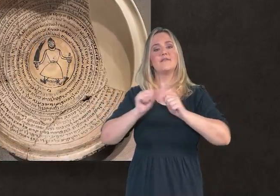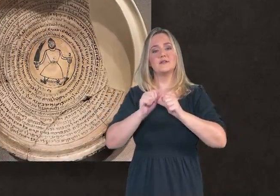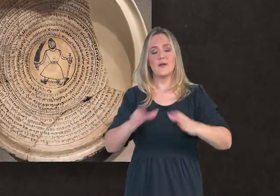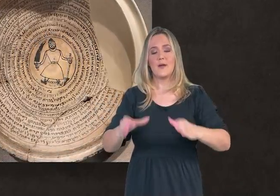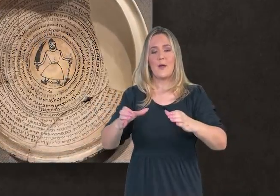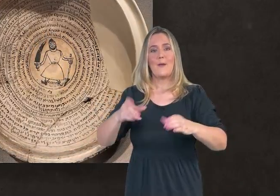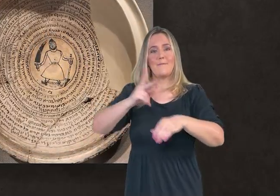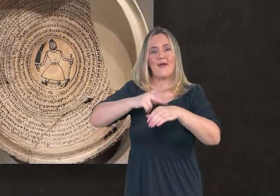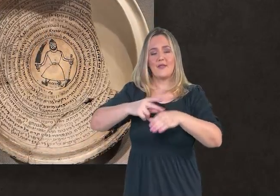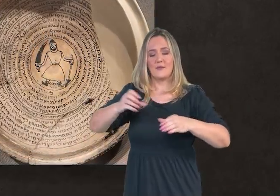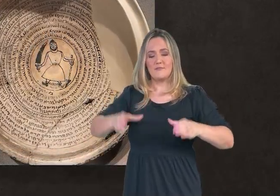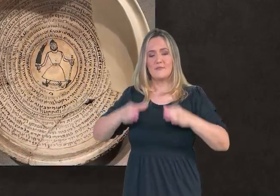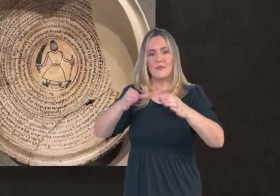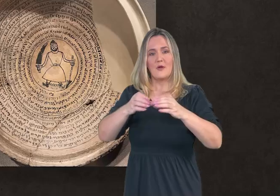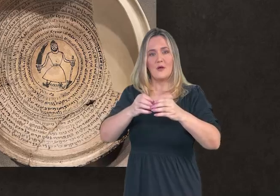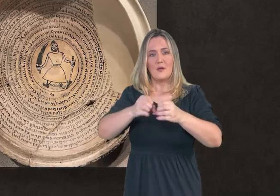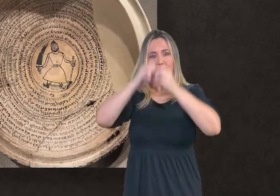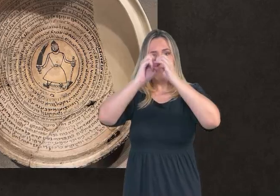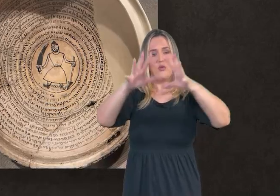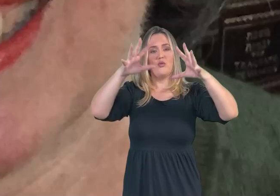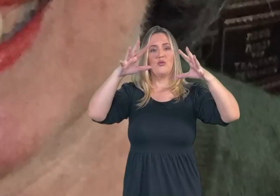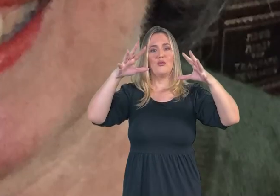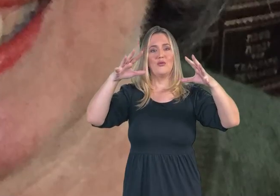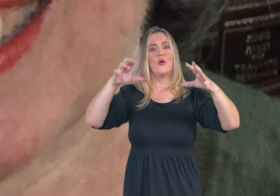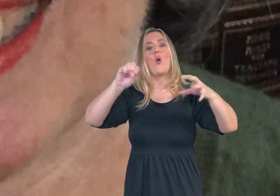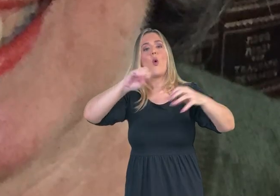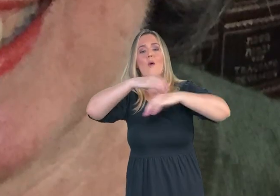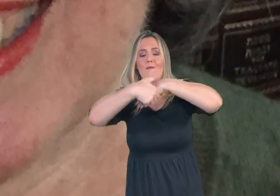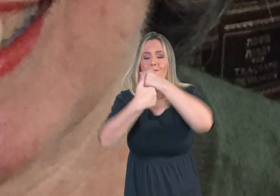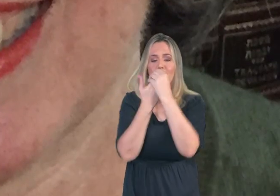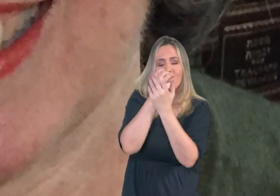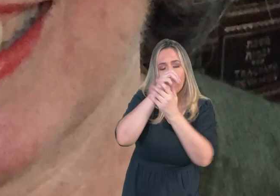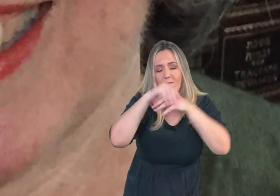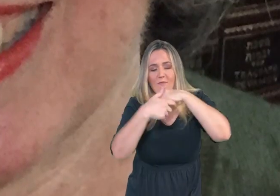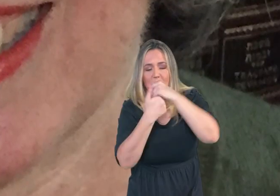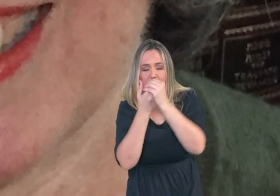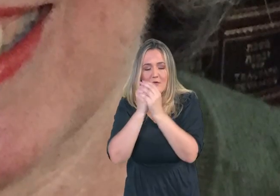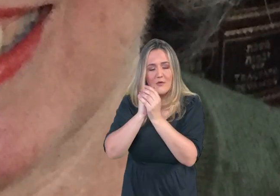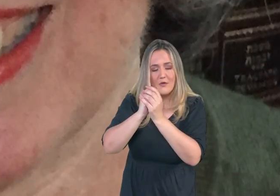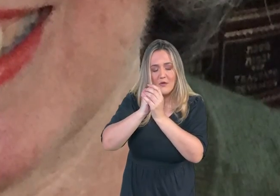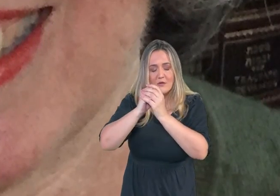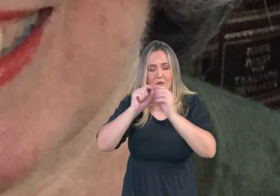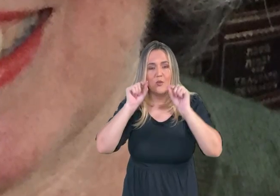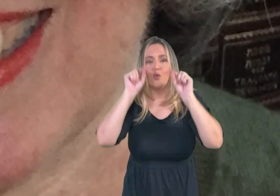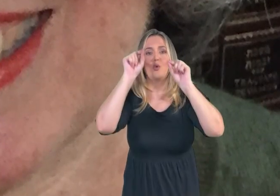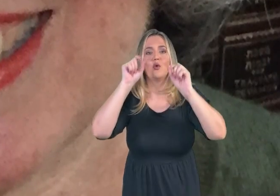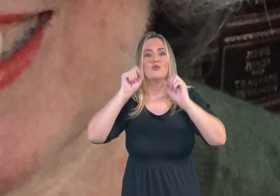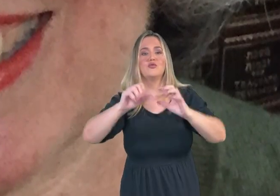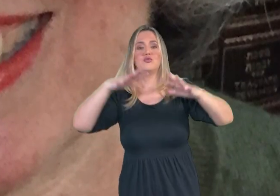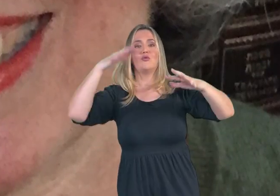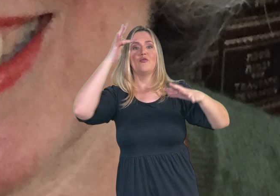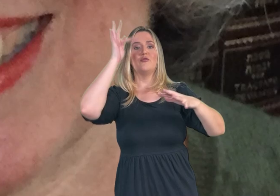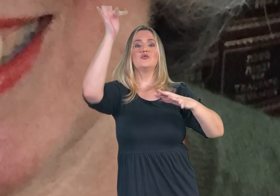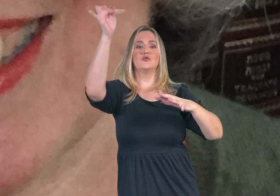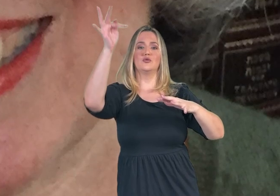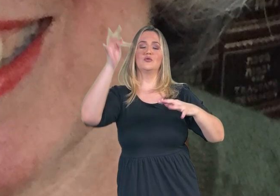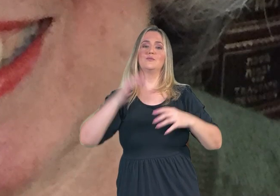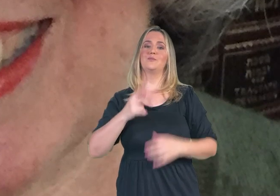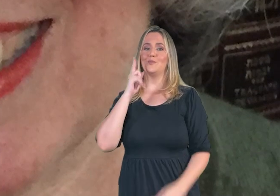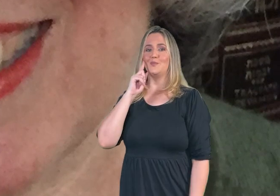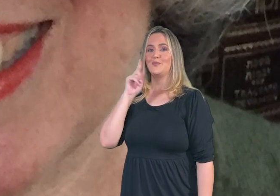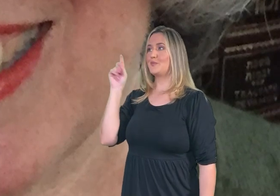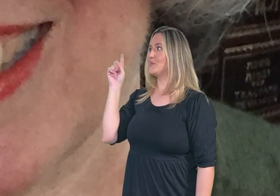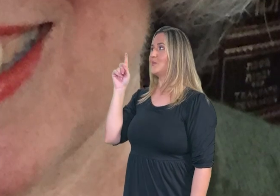adivinhação derivadas da religião babilônica. De acordo com a escritora judia Maggie Anton, o Talmud, o